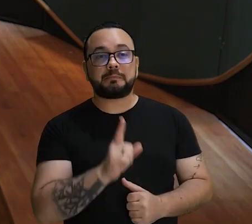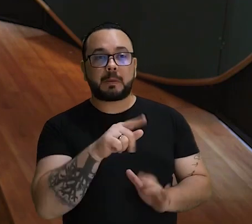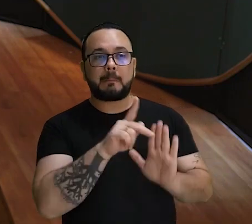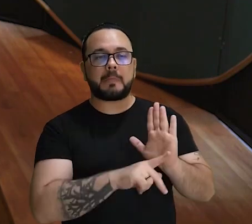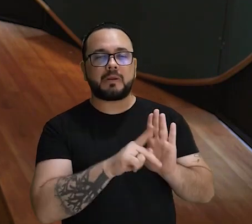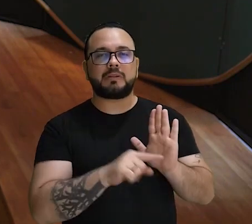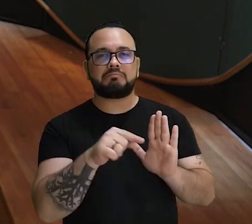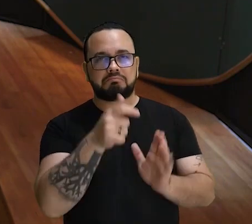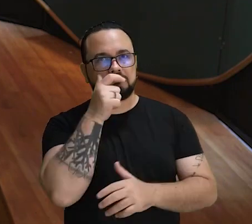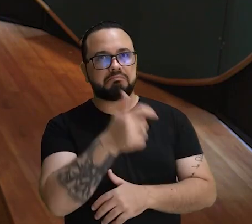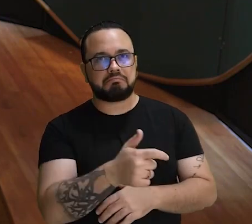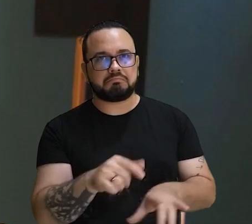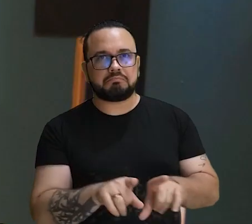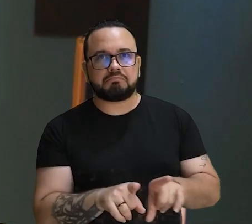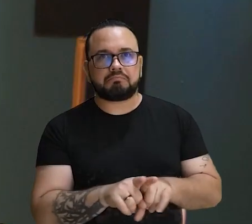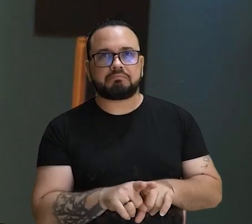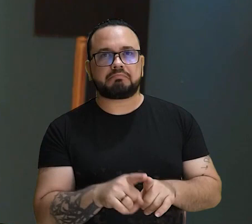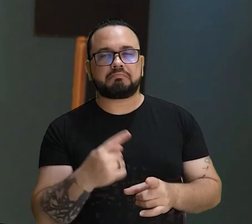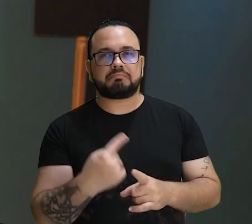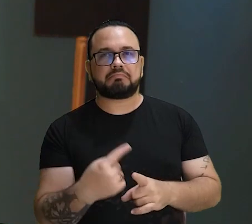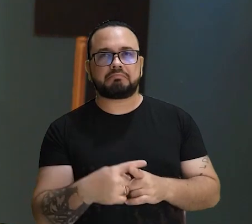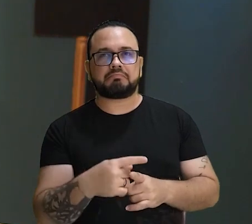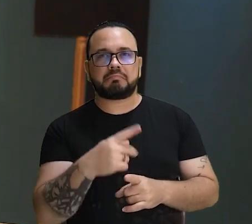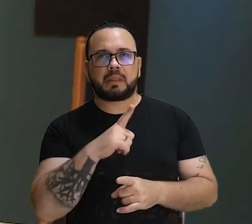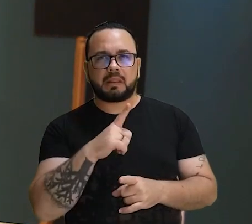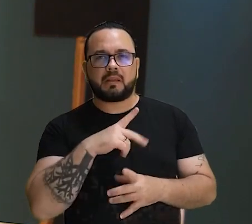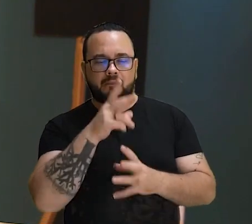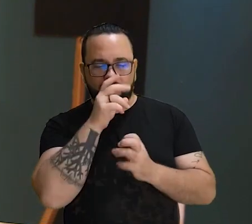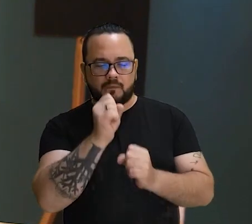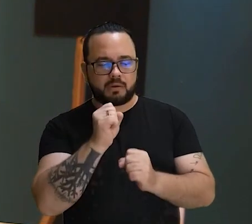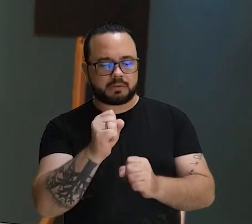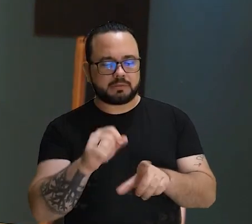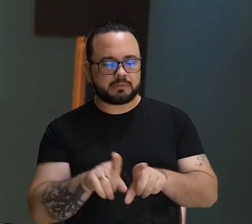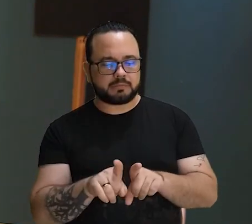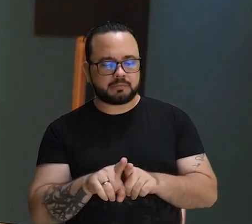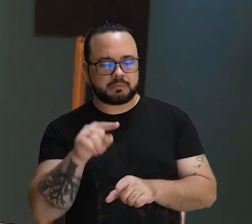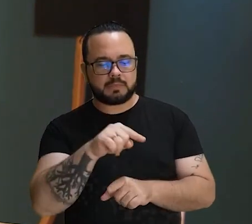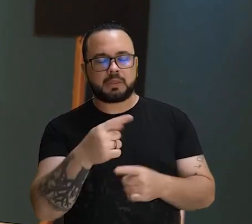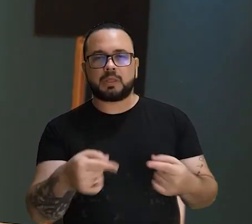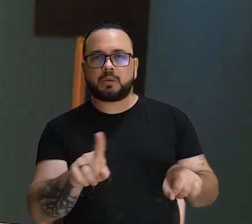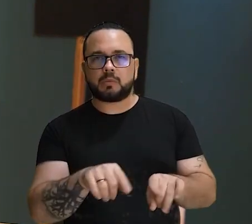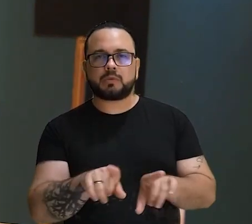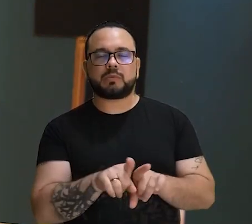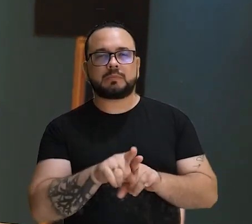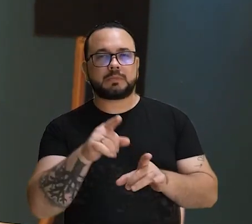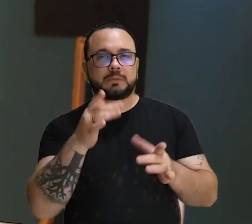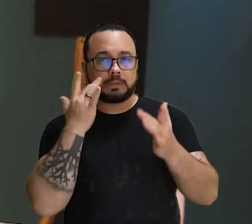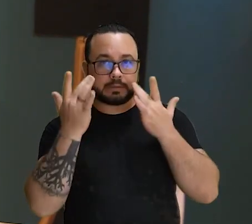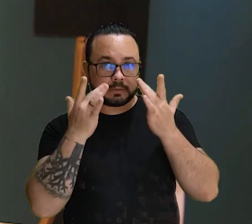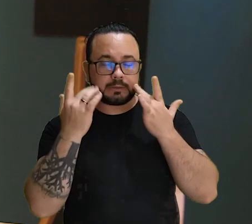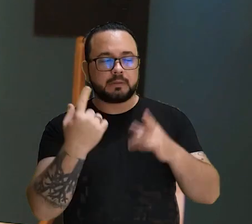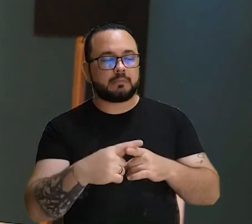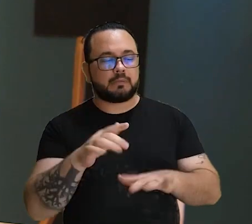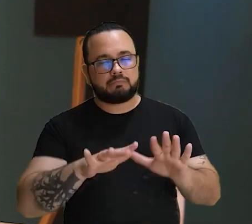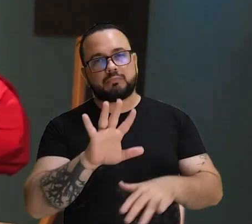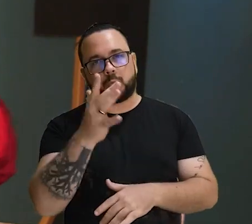Mas esse projeto também é muito interessante, porque eu acho que também é bem potência nesse lugar da música e da cena, porque às vezes